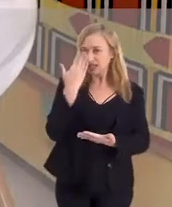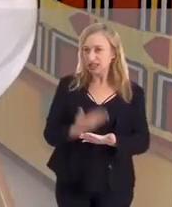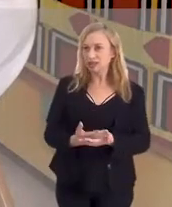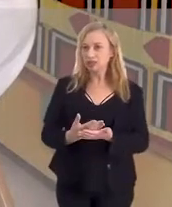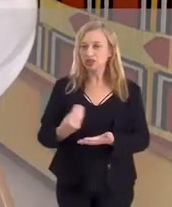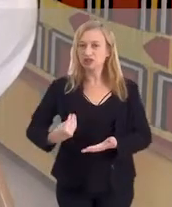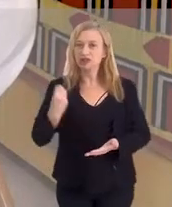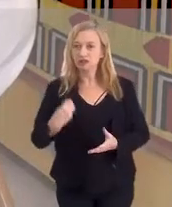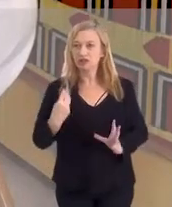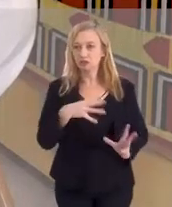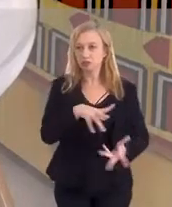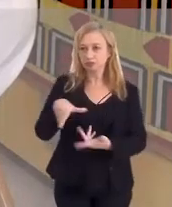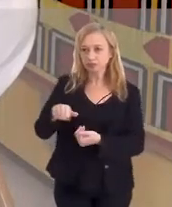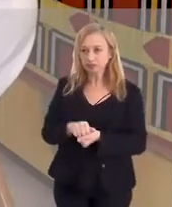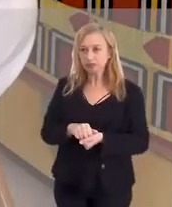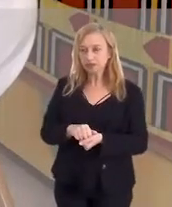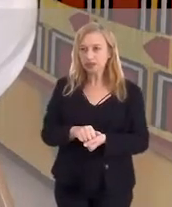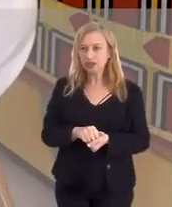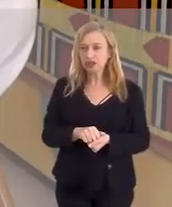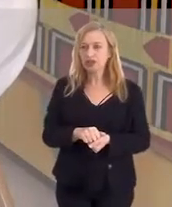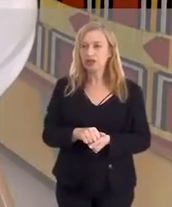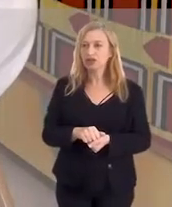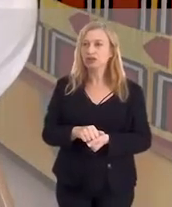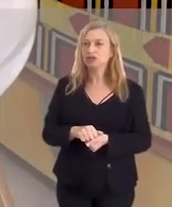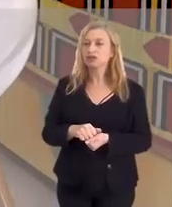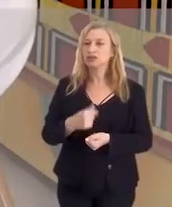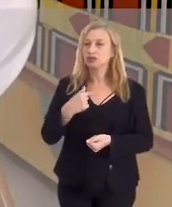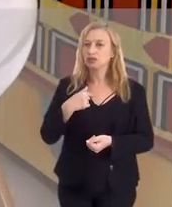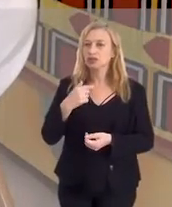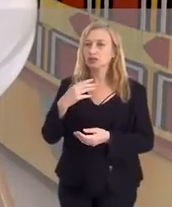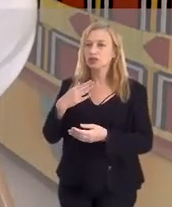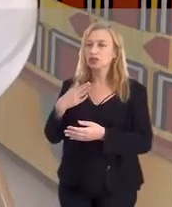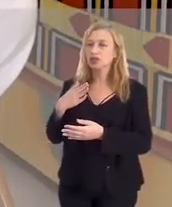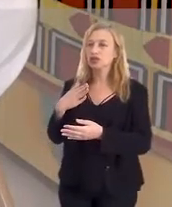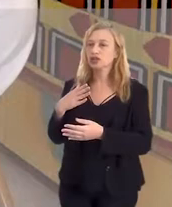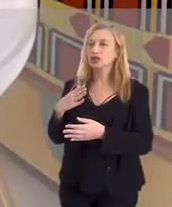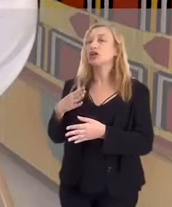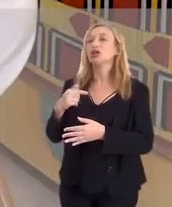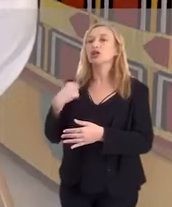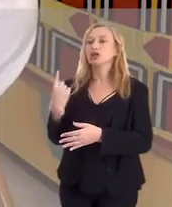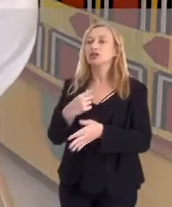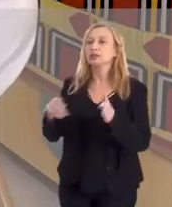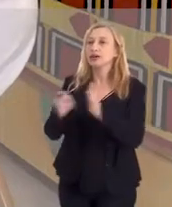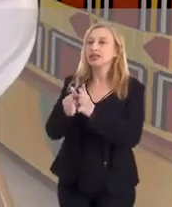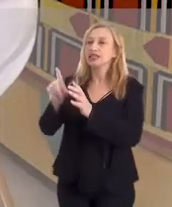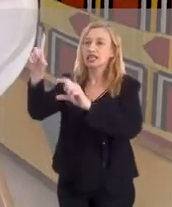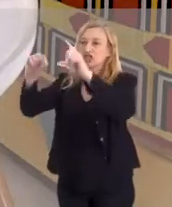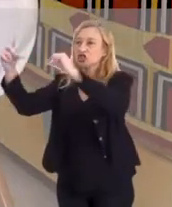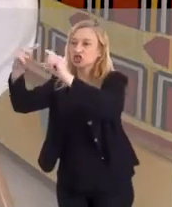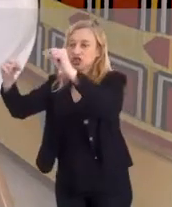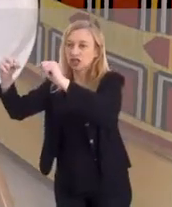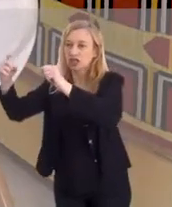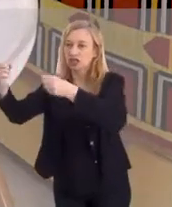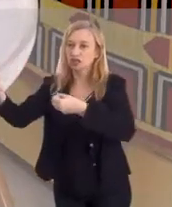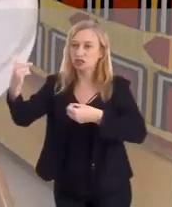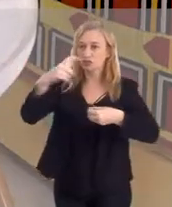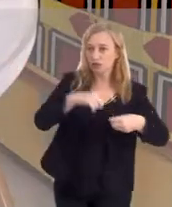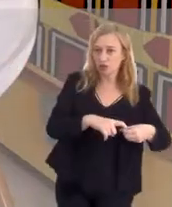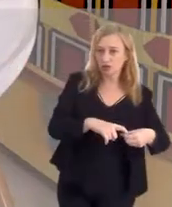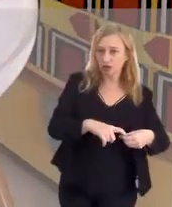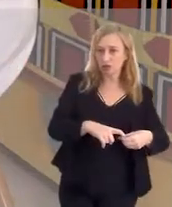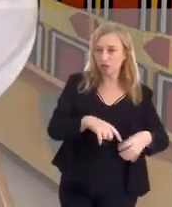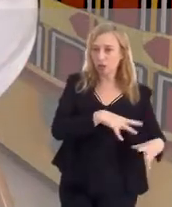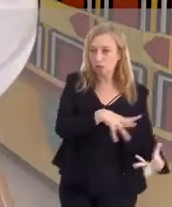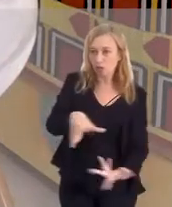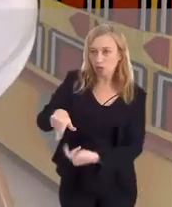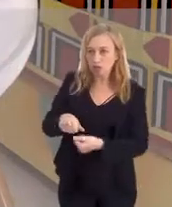na Terra, que nós viemos das estrelas, voltamos para a Terra para ser seres melhores, para a gente se ajustar ao que nós